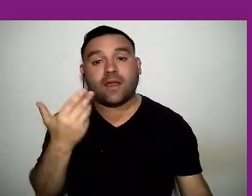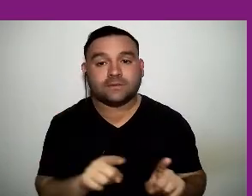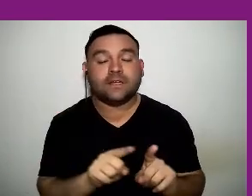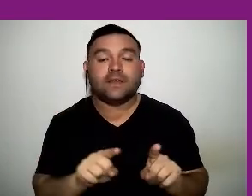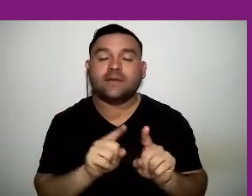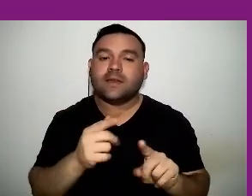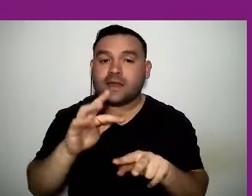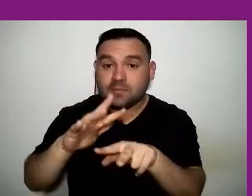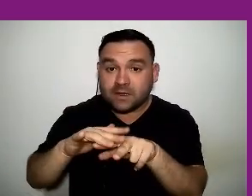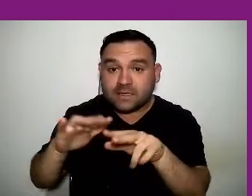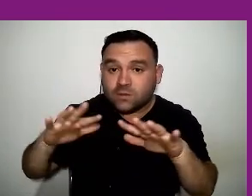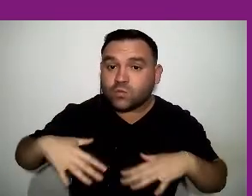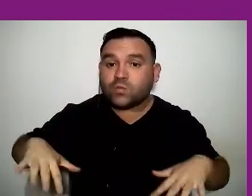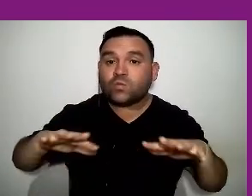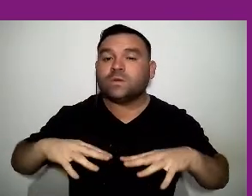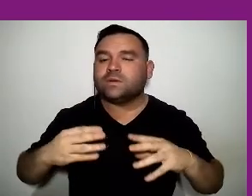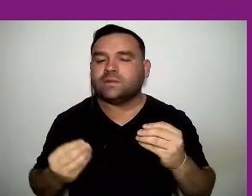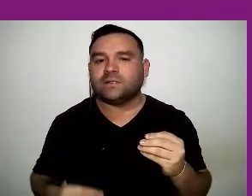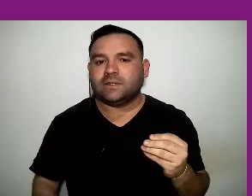nesses pacientes,